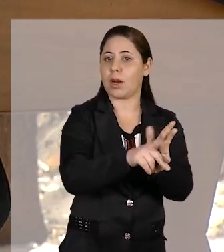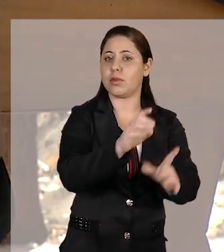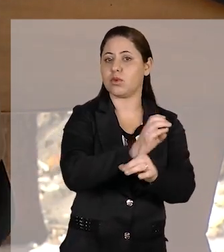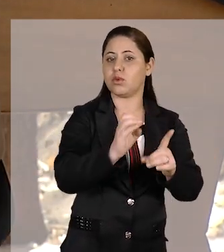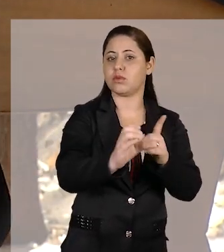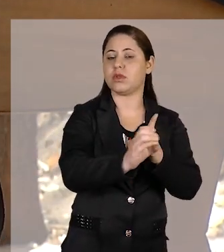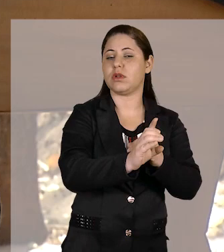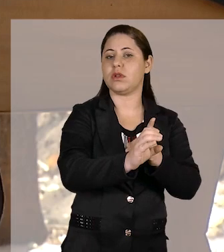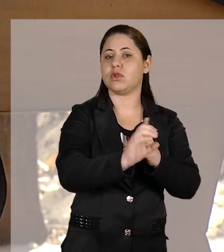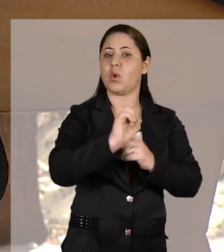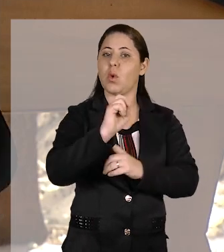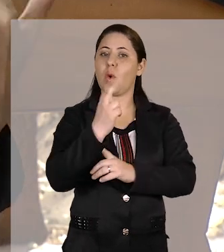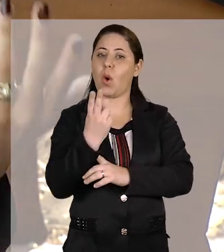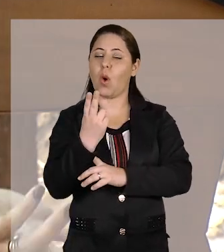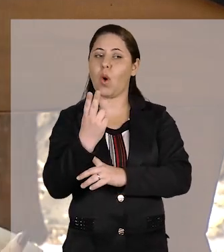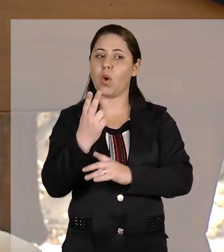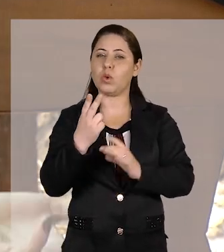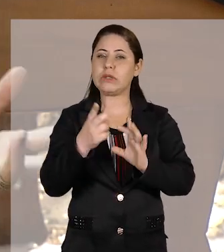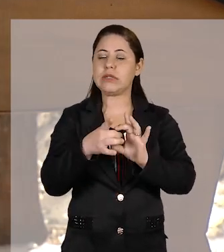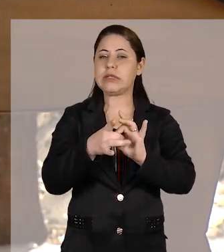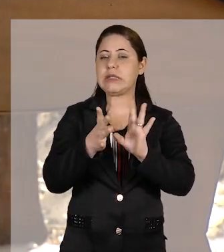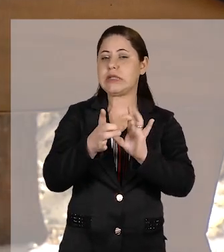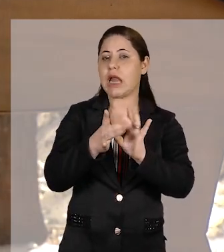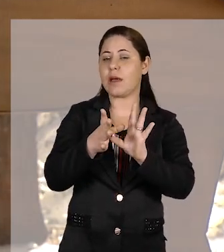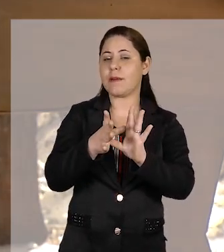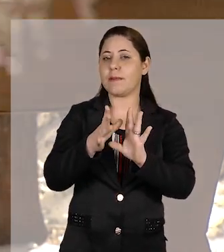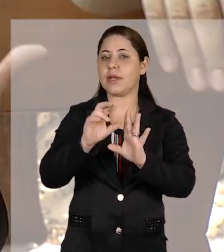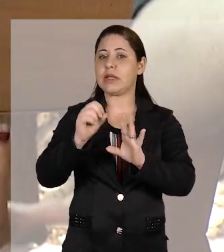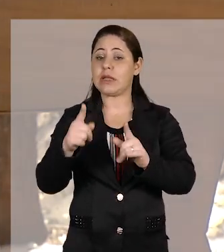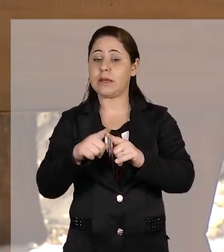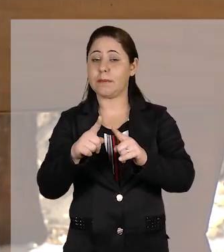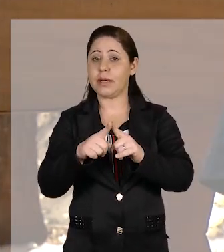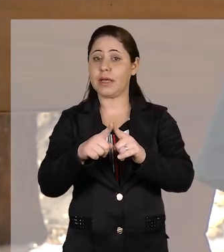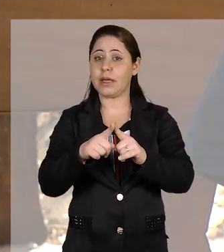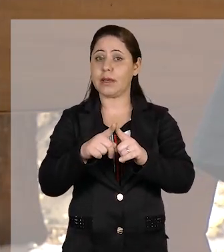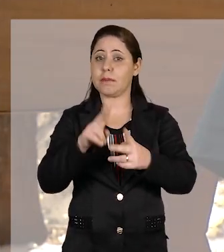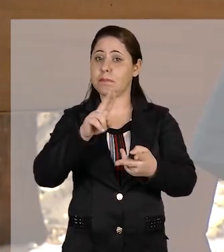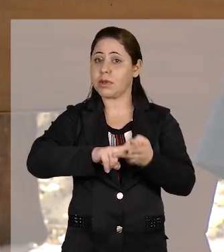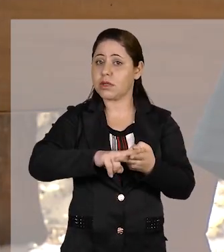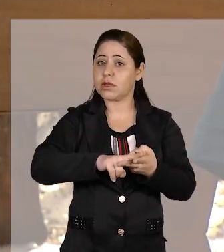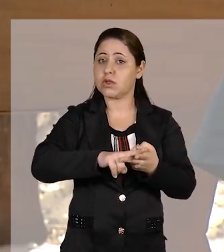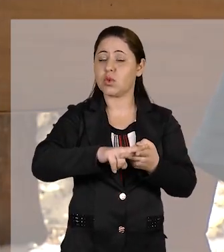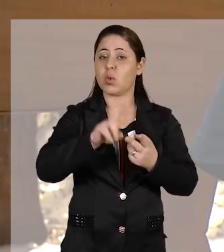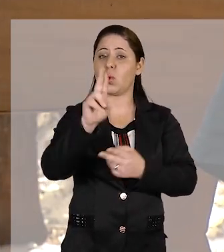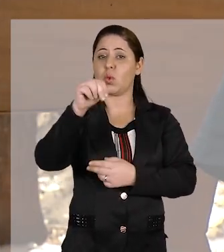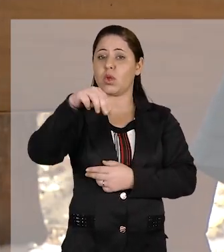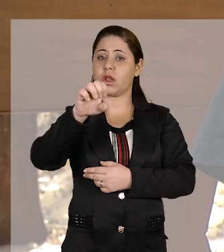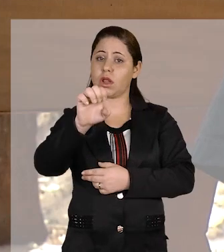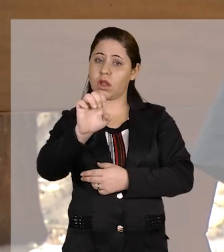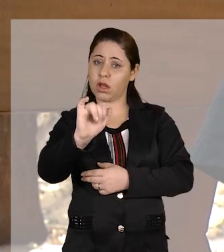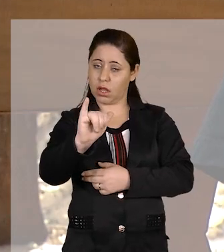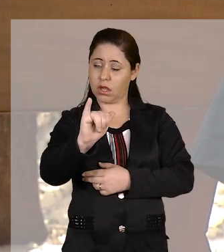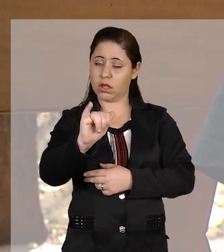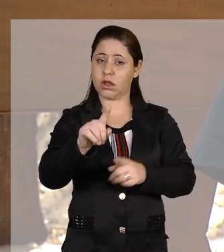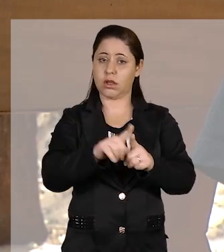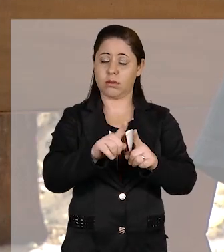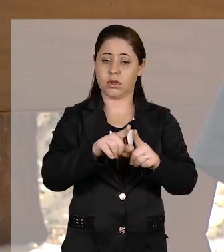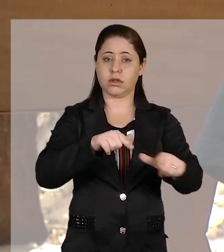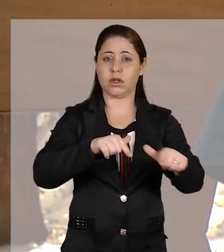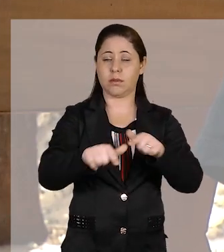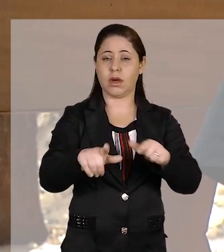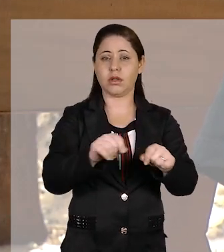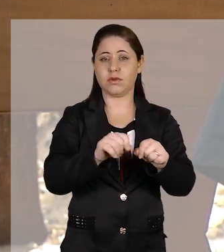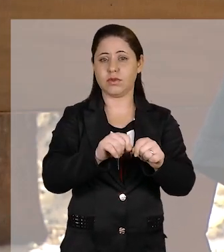ou respondiam semi-liberdade ou internação, então já fiz também visita nas UNEIs. E